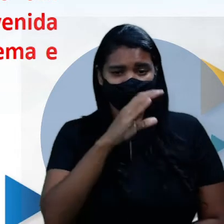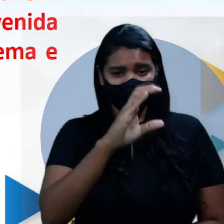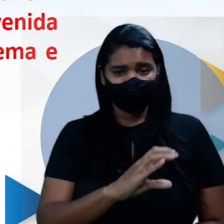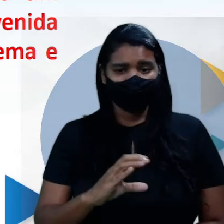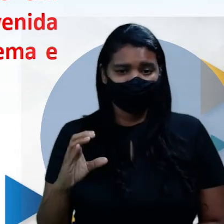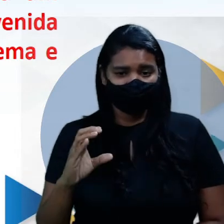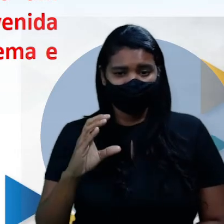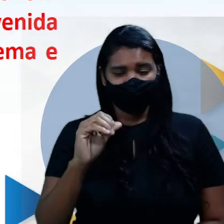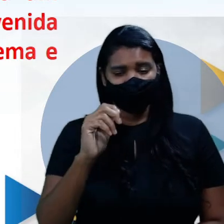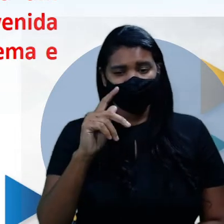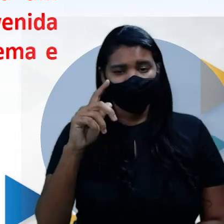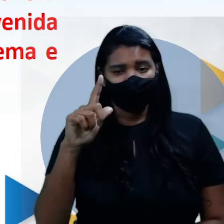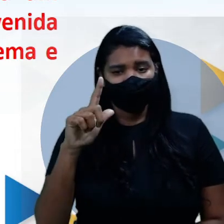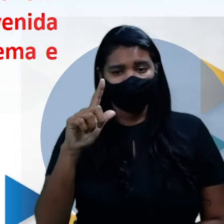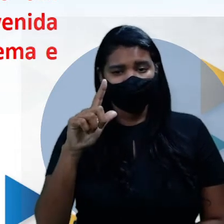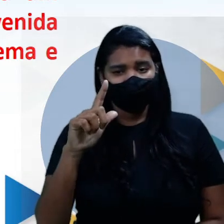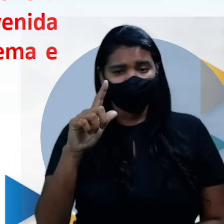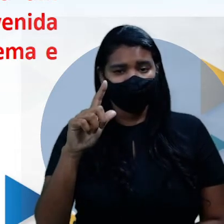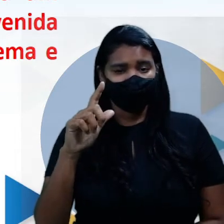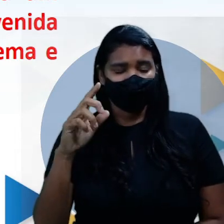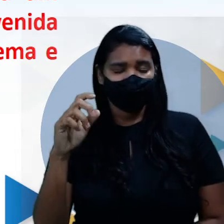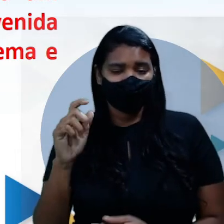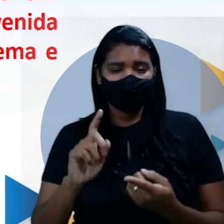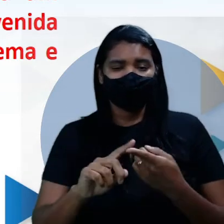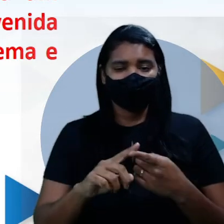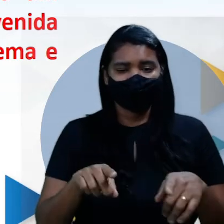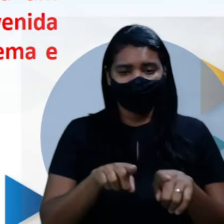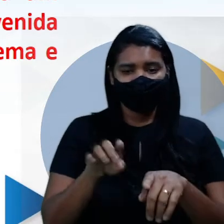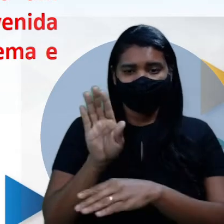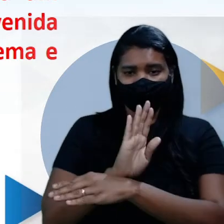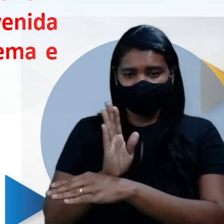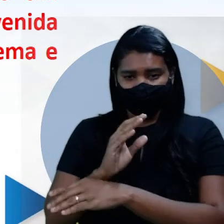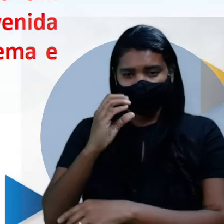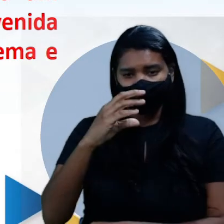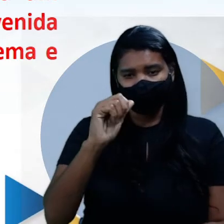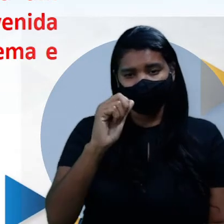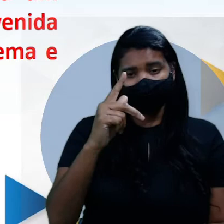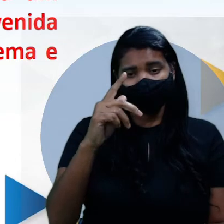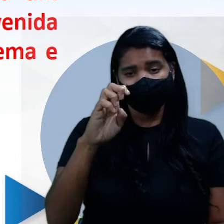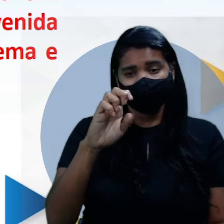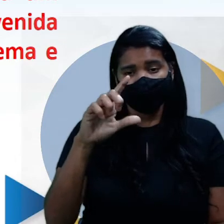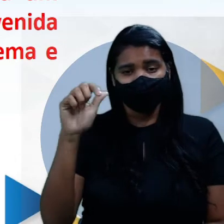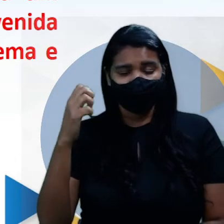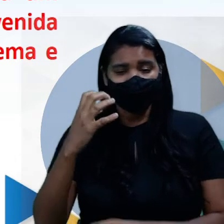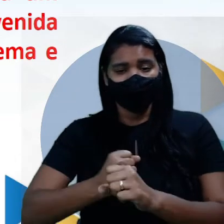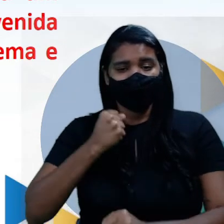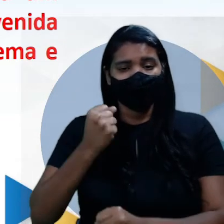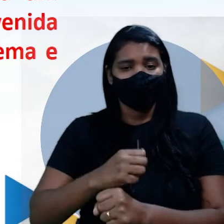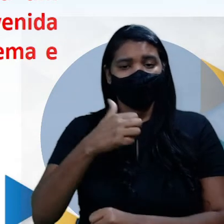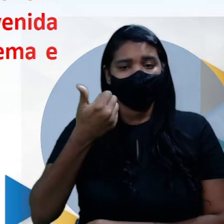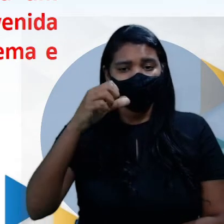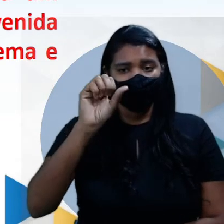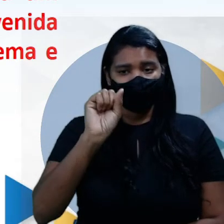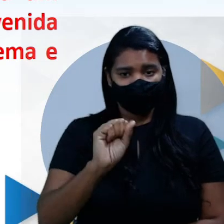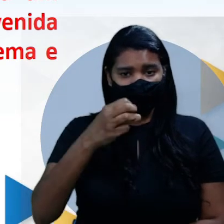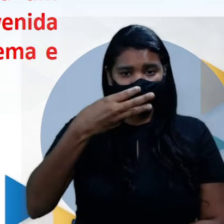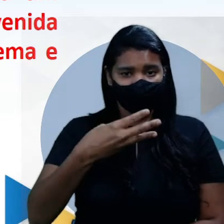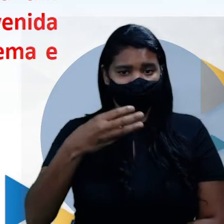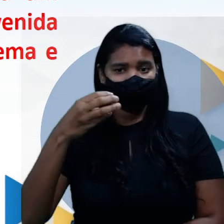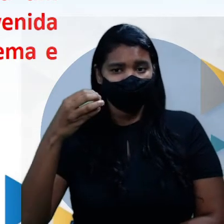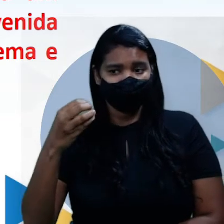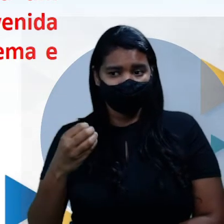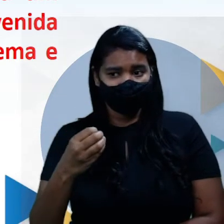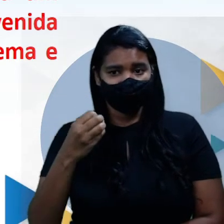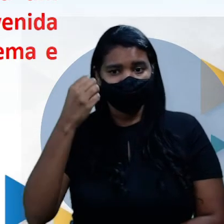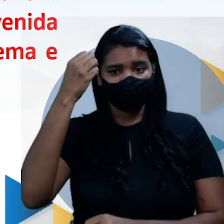que agora não é mais nesse canto, né? Era onde ficava justamente o cinema. E ela foi construída em 1838, né? E demolida um